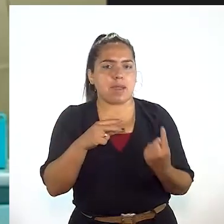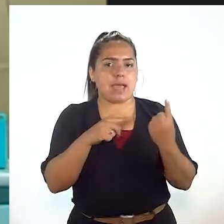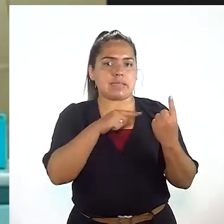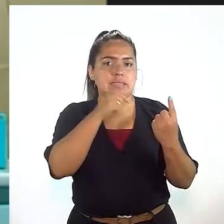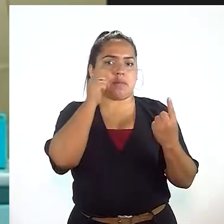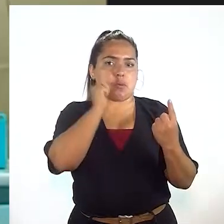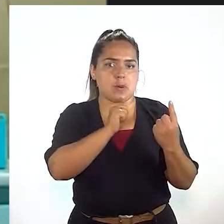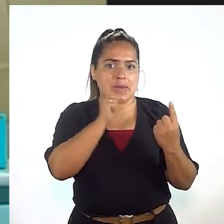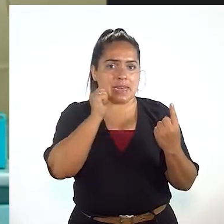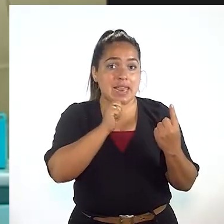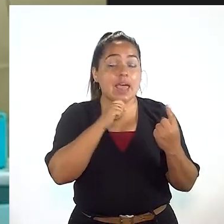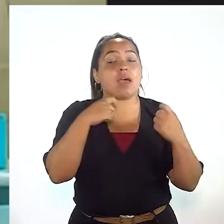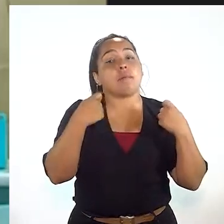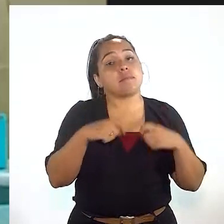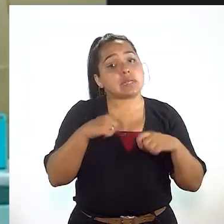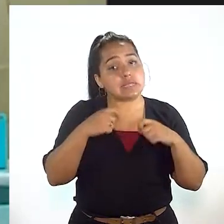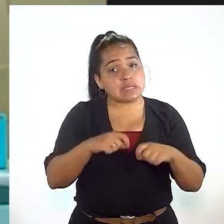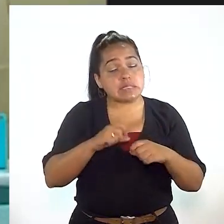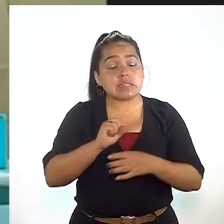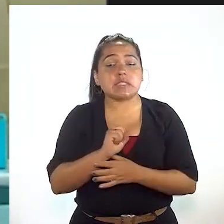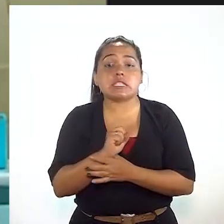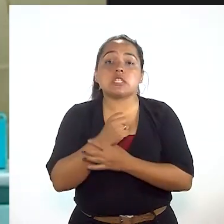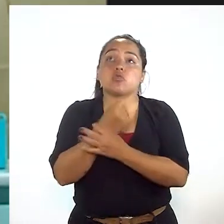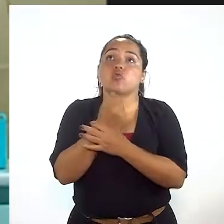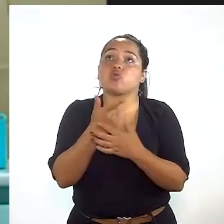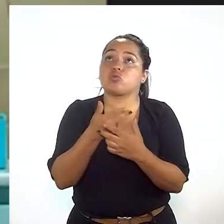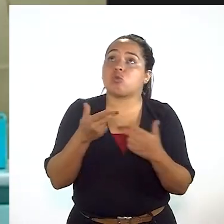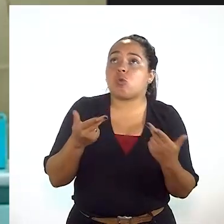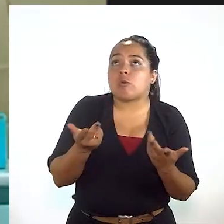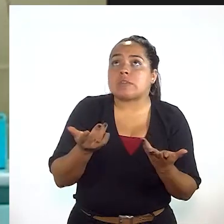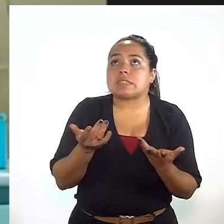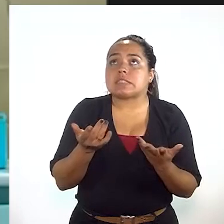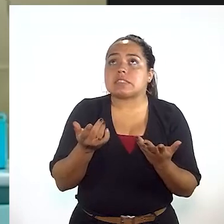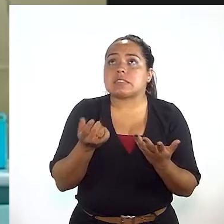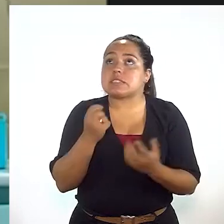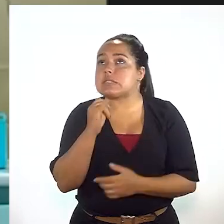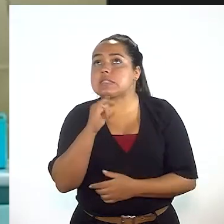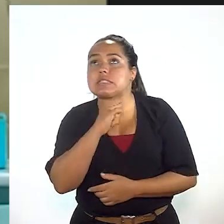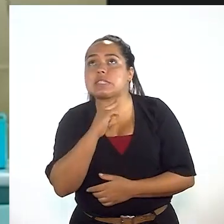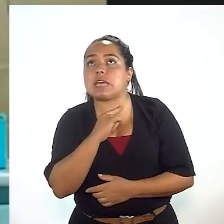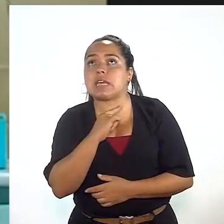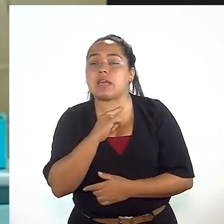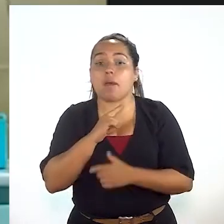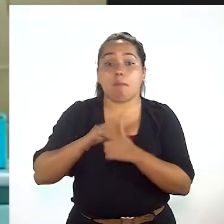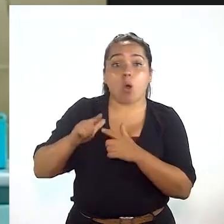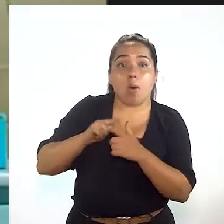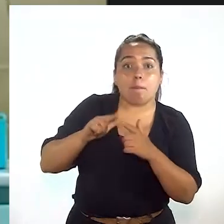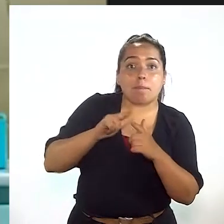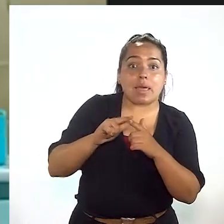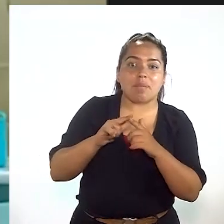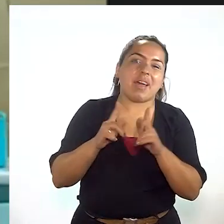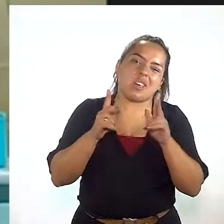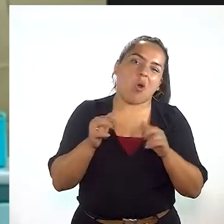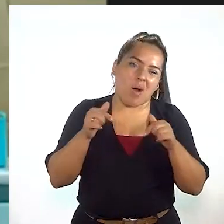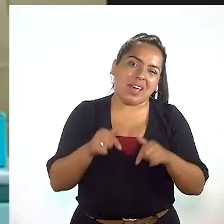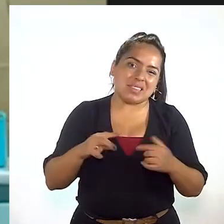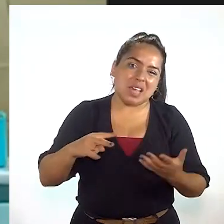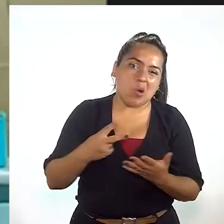essa mulher, que a gente possa assegurar para ela meios de que, se vier um